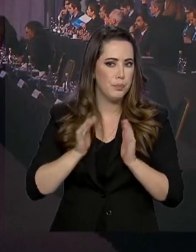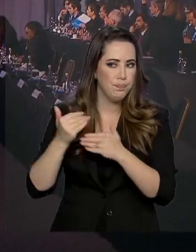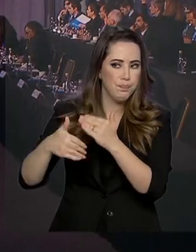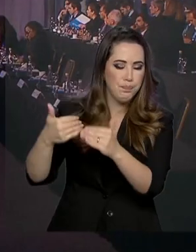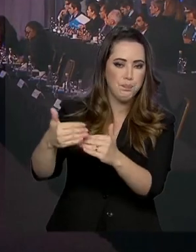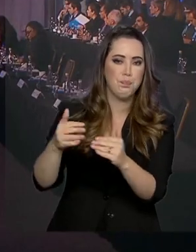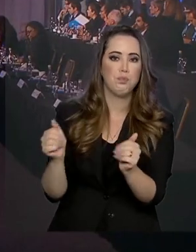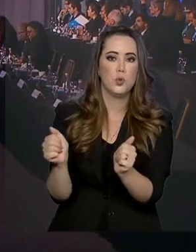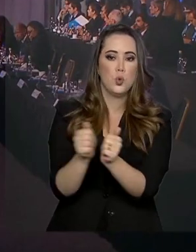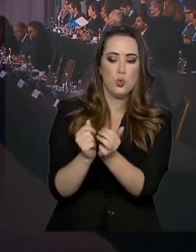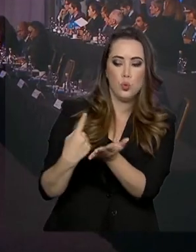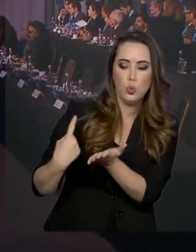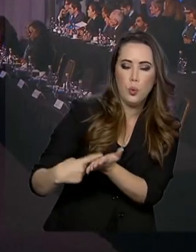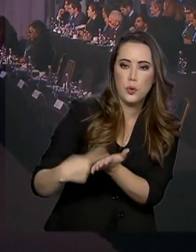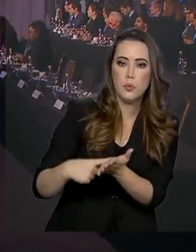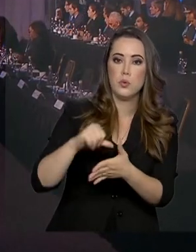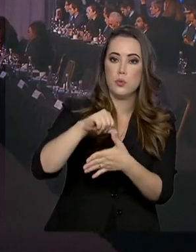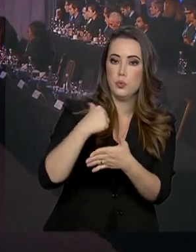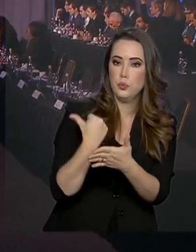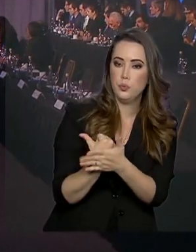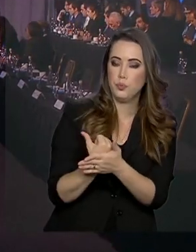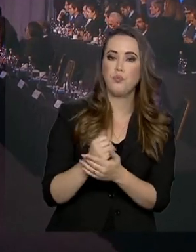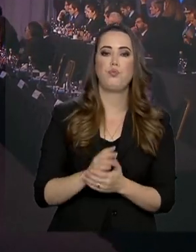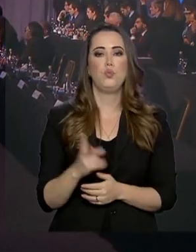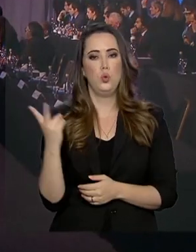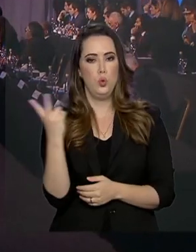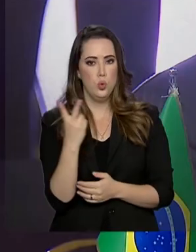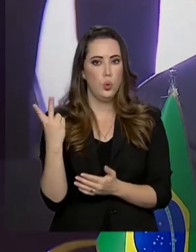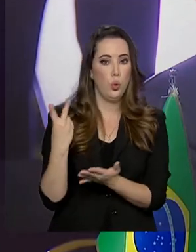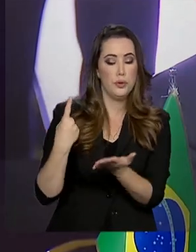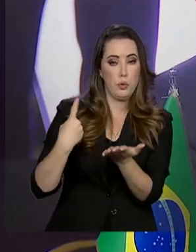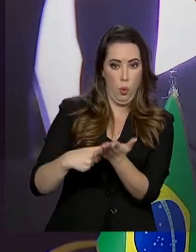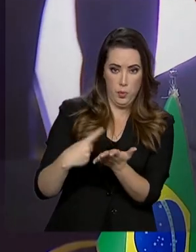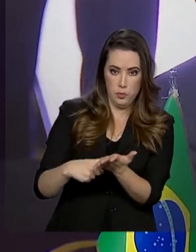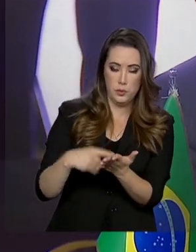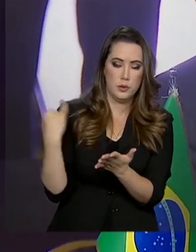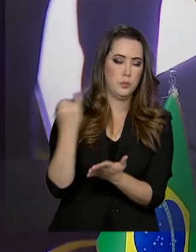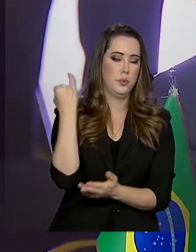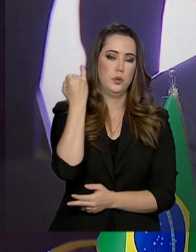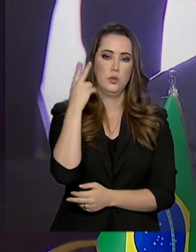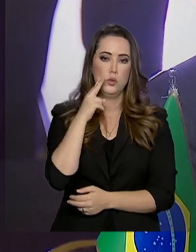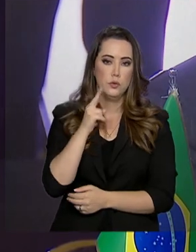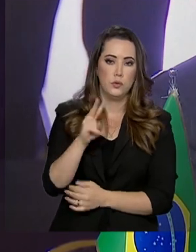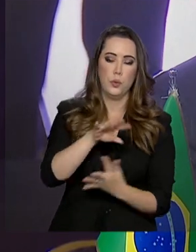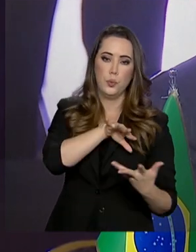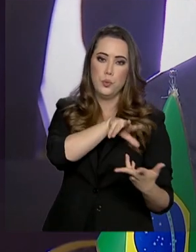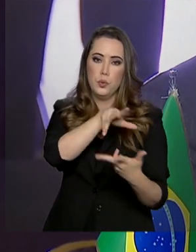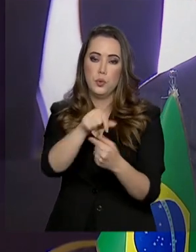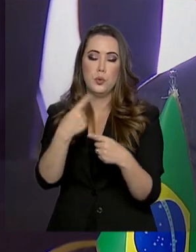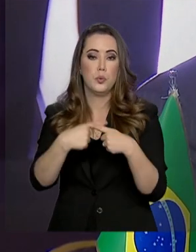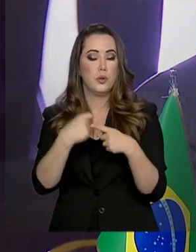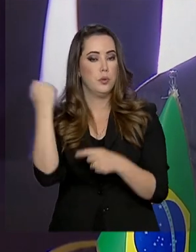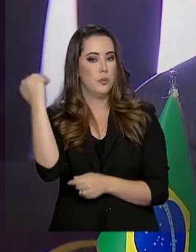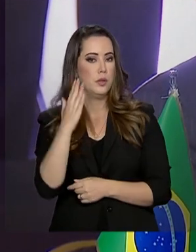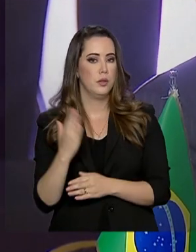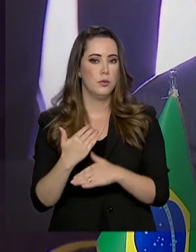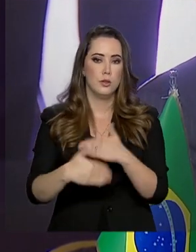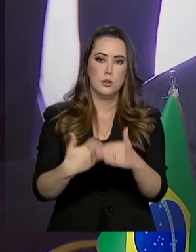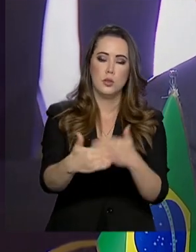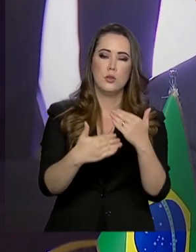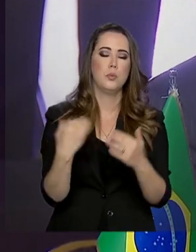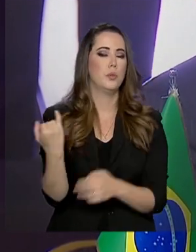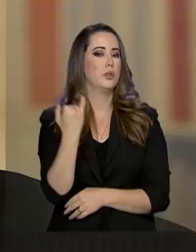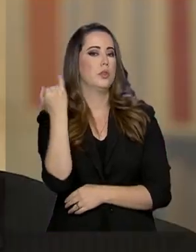Liechtenstein. A conclusão dessas negociações são símbolo de uma nova maneira de ver o mundo, pois o Brasil passou a ser